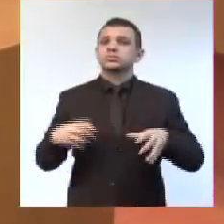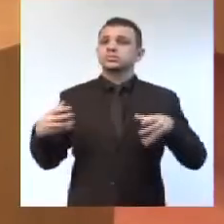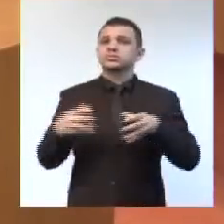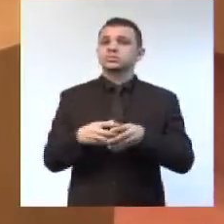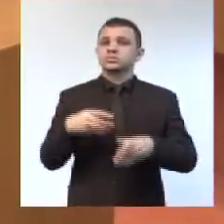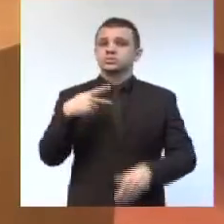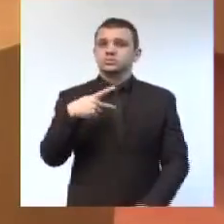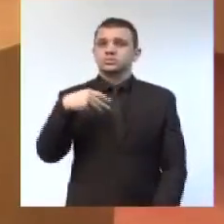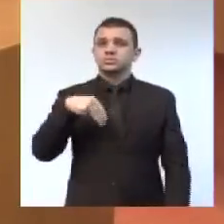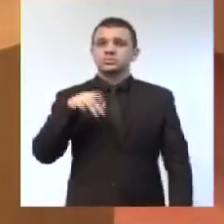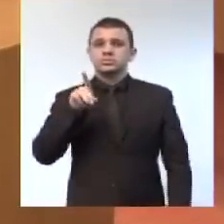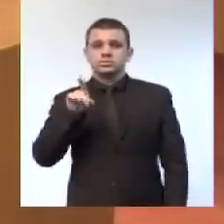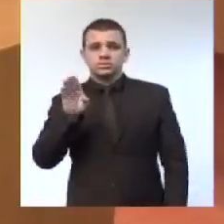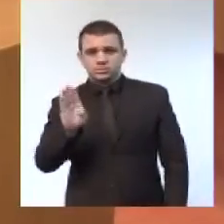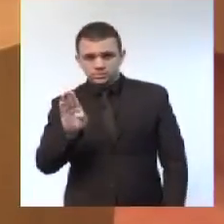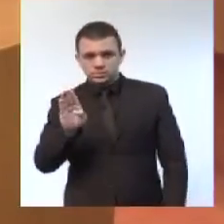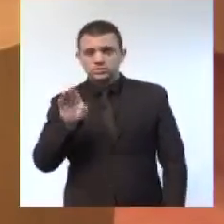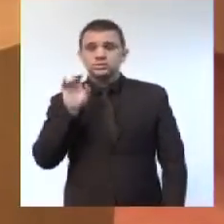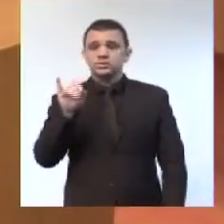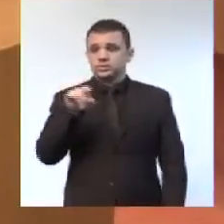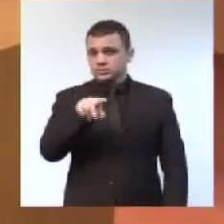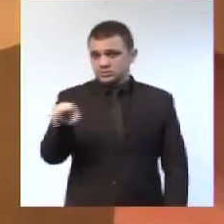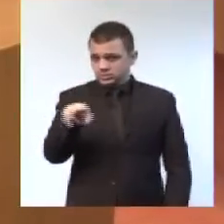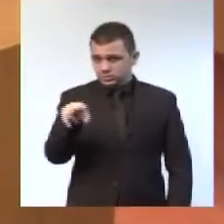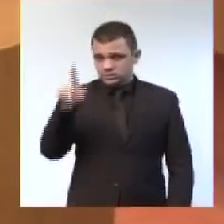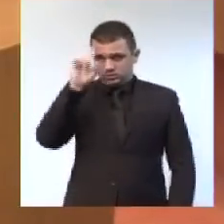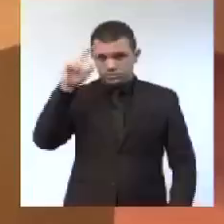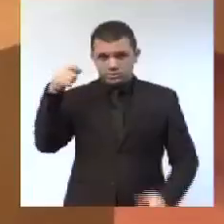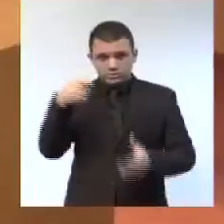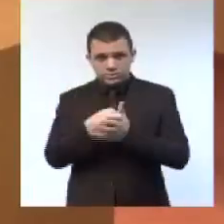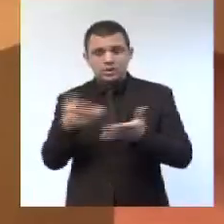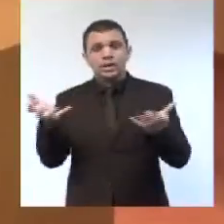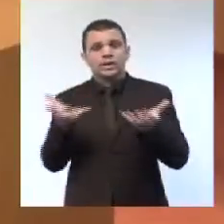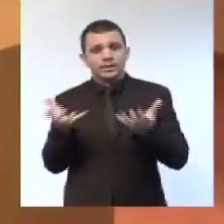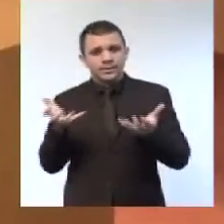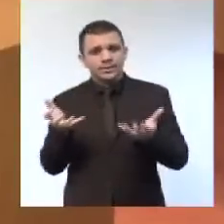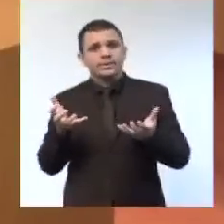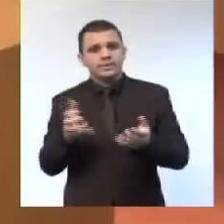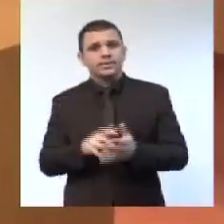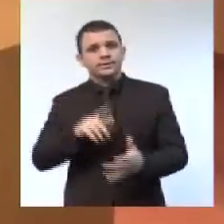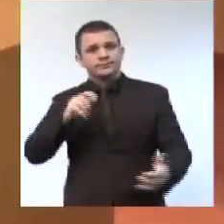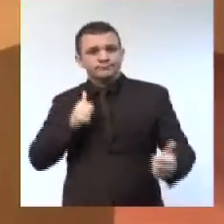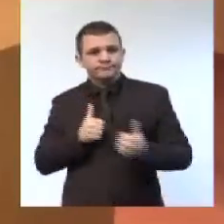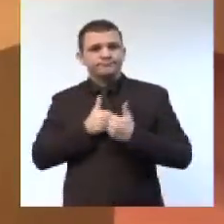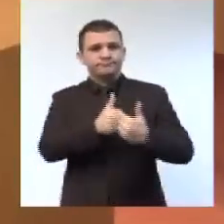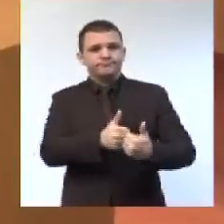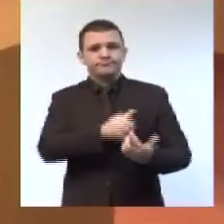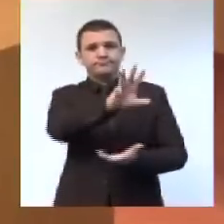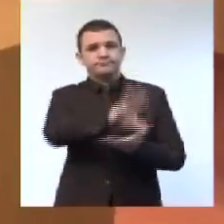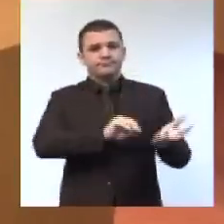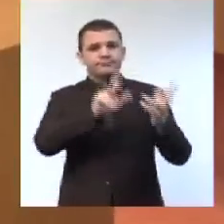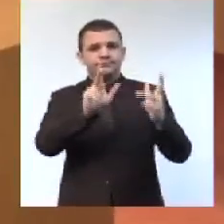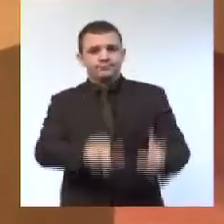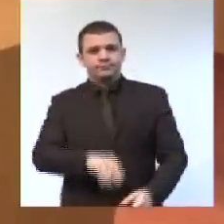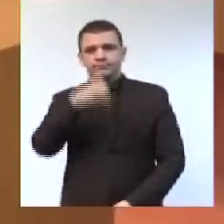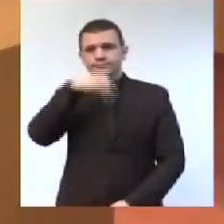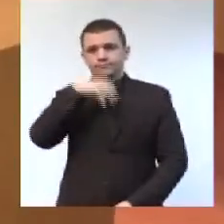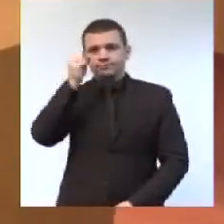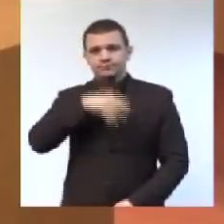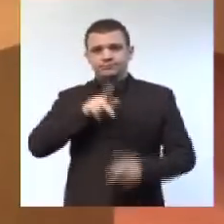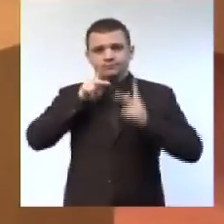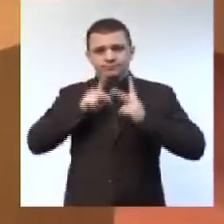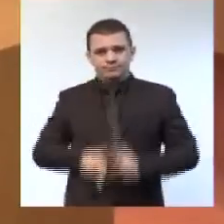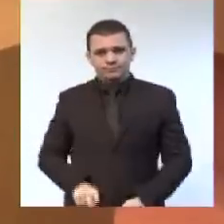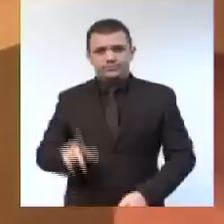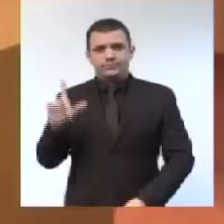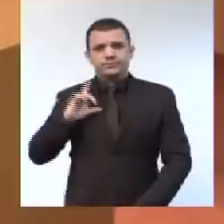casa, quiser tomar a decisão de radicalizarem, como a senhora está radicalizando, nas suas posições, em relação